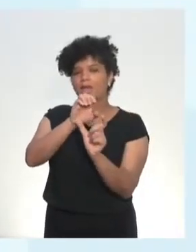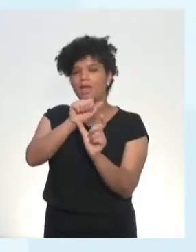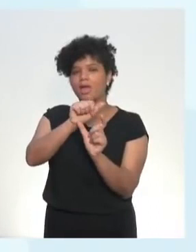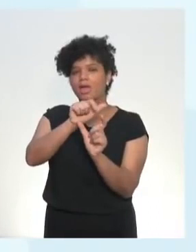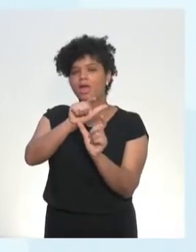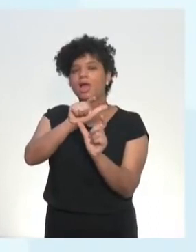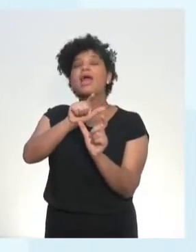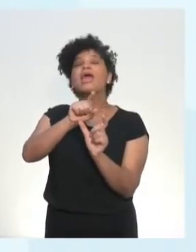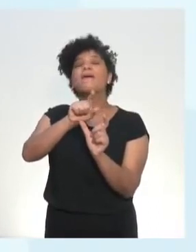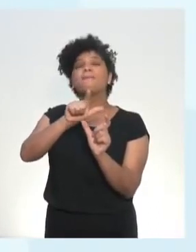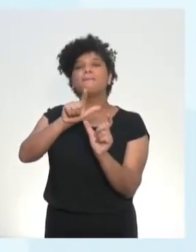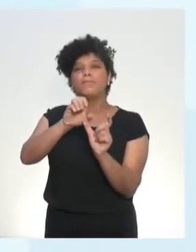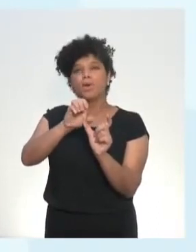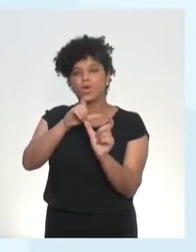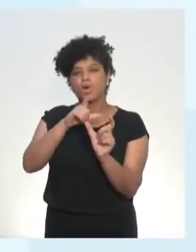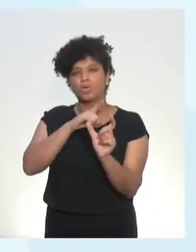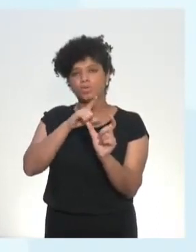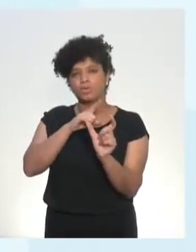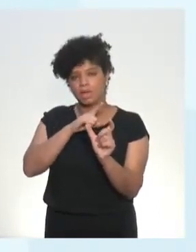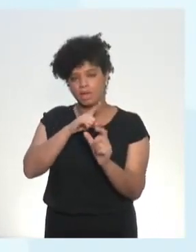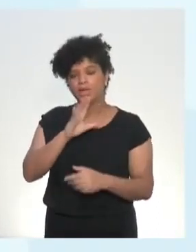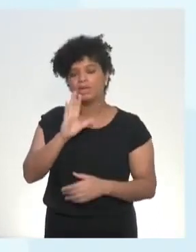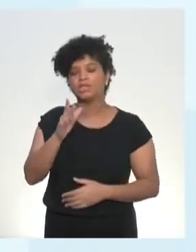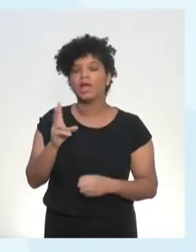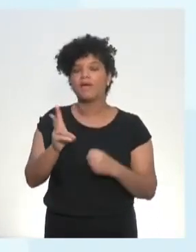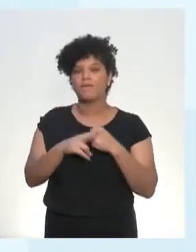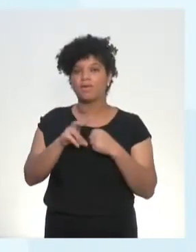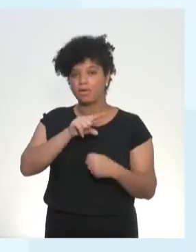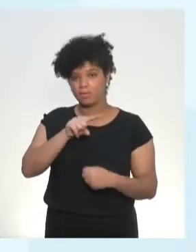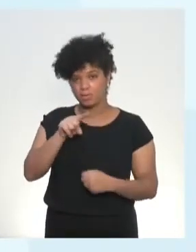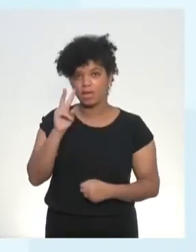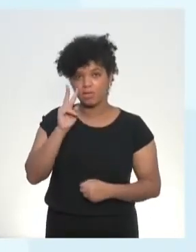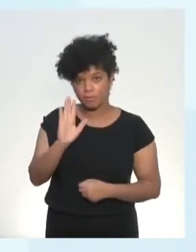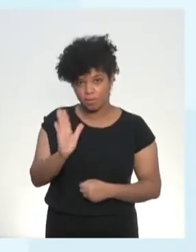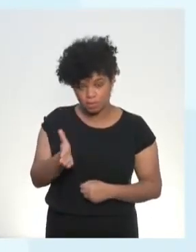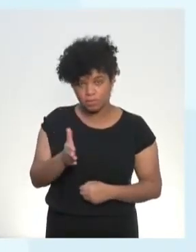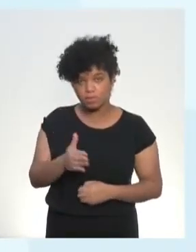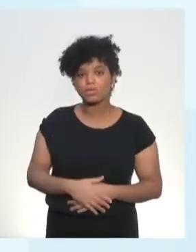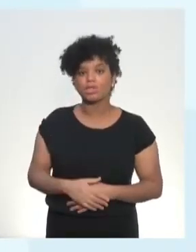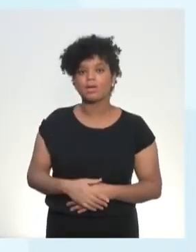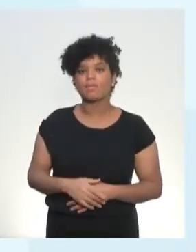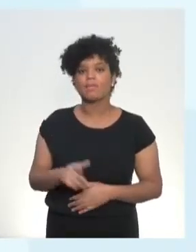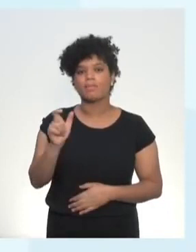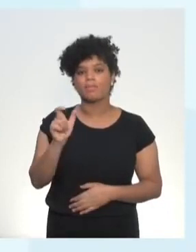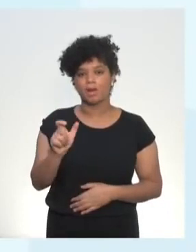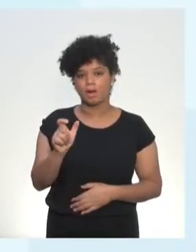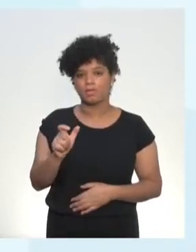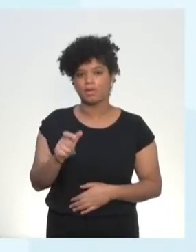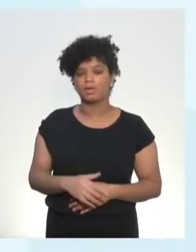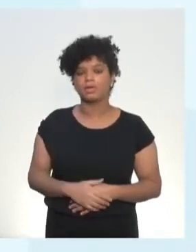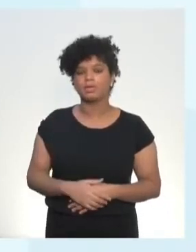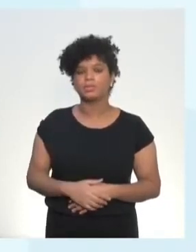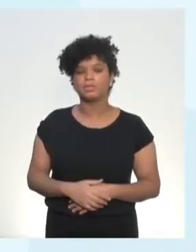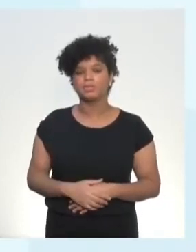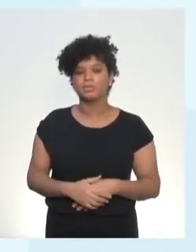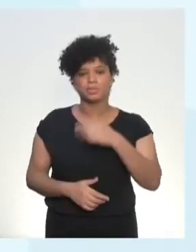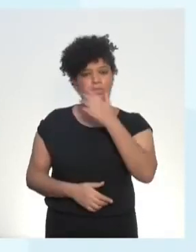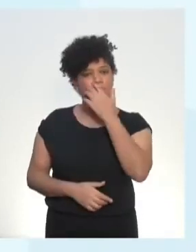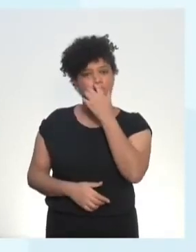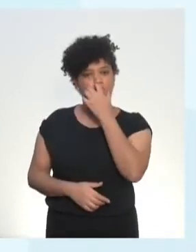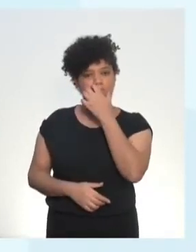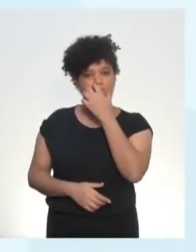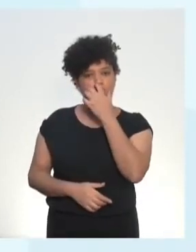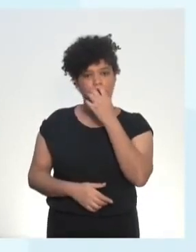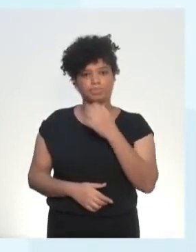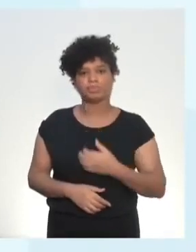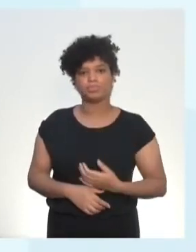verbo que vocês viram lá no 7º ano, que é o verbo can, né? Que é o verbo can.